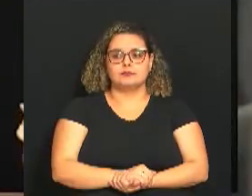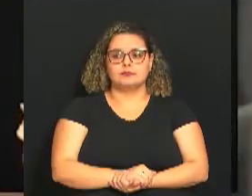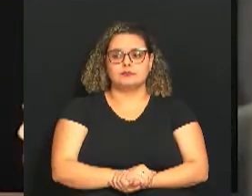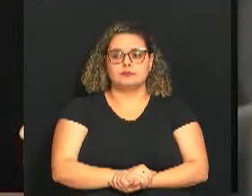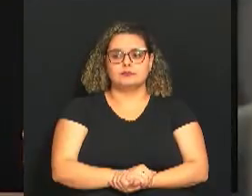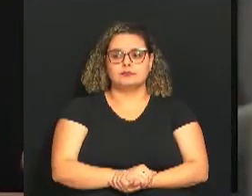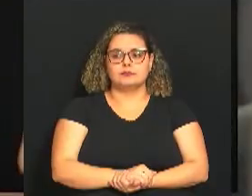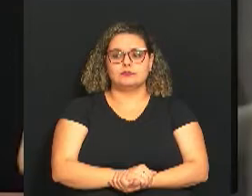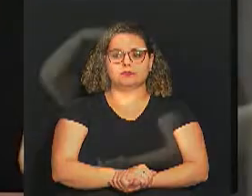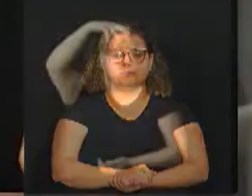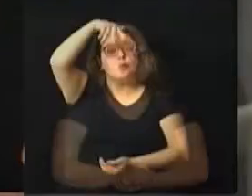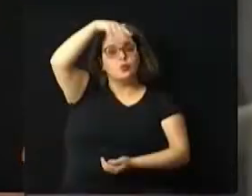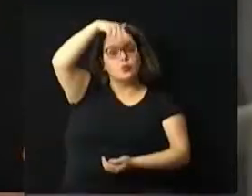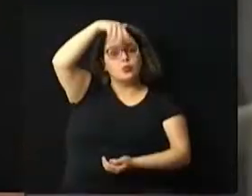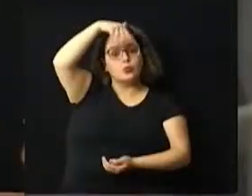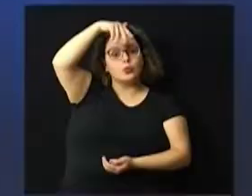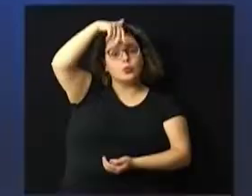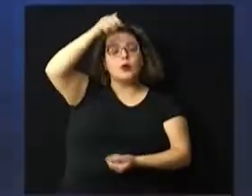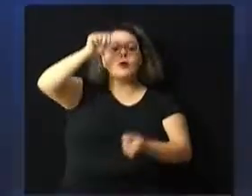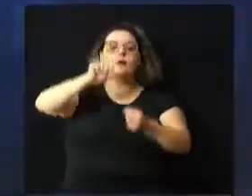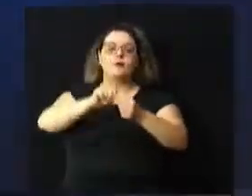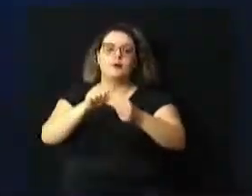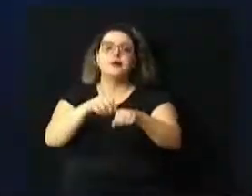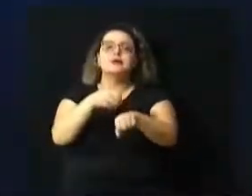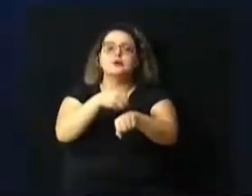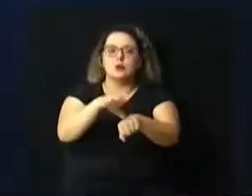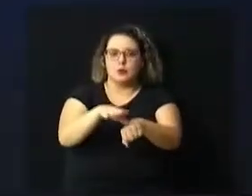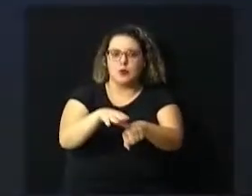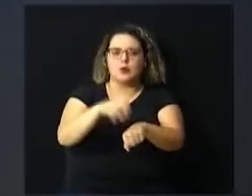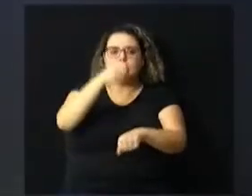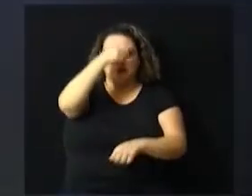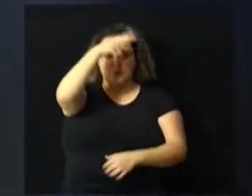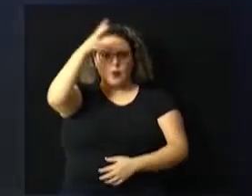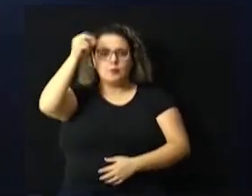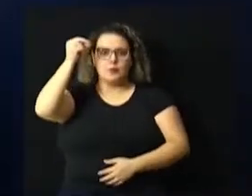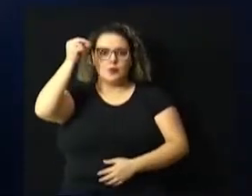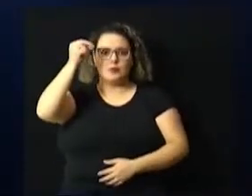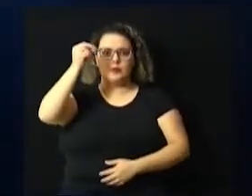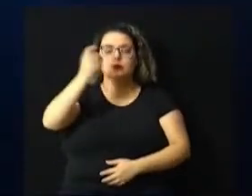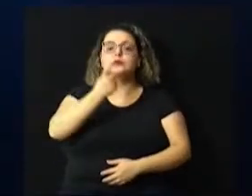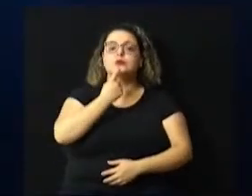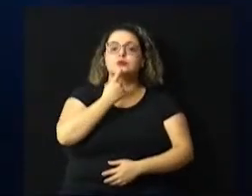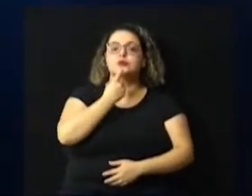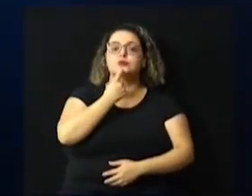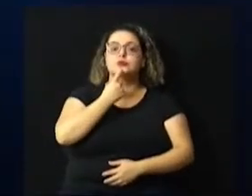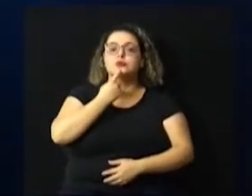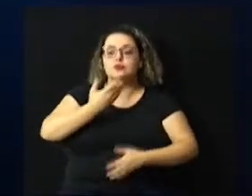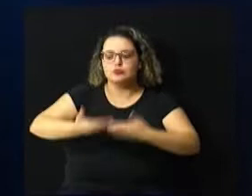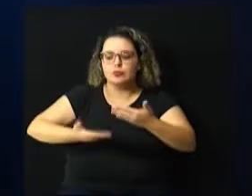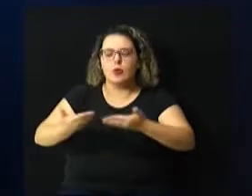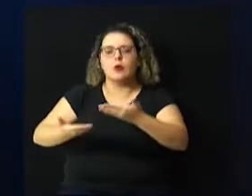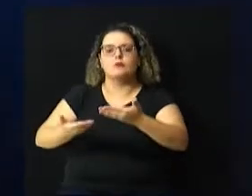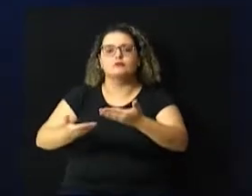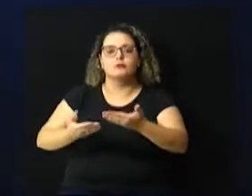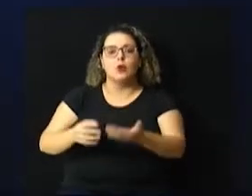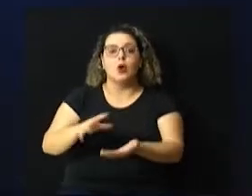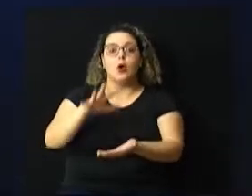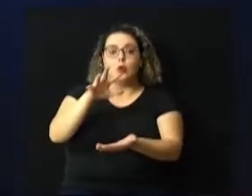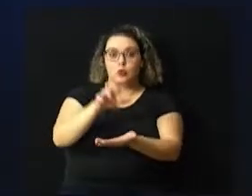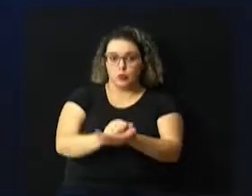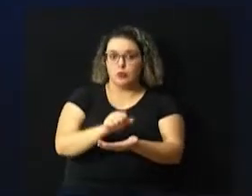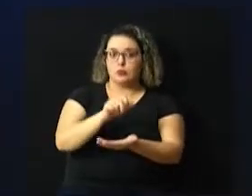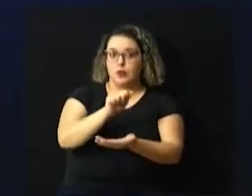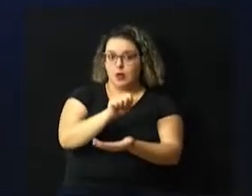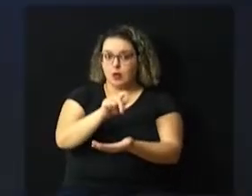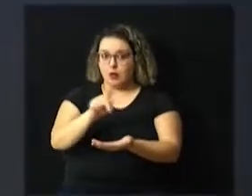O vereador Rodrigo da Farmadic fez uma indicação à Prefeitura de Campinas, sugerindo o desenvolvimento de um aplicativo próprio